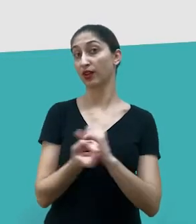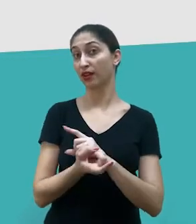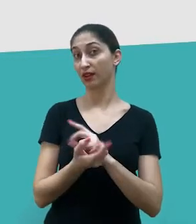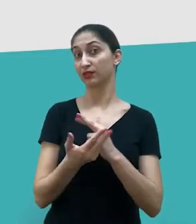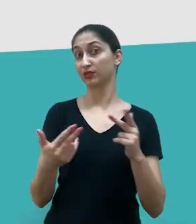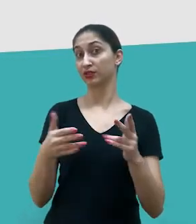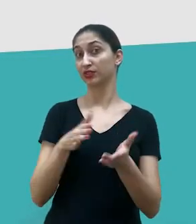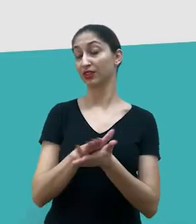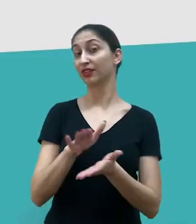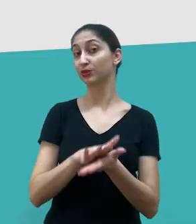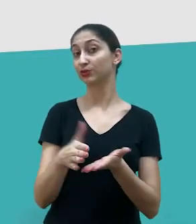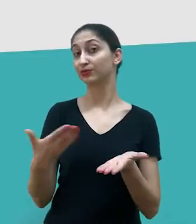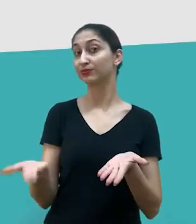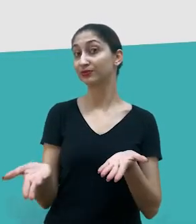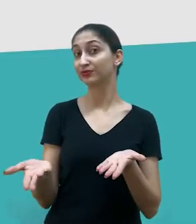do consumo?